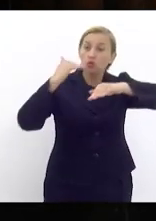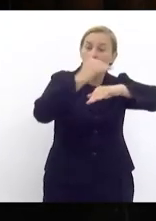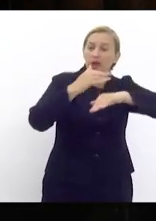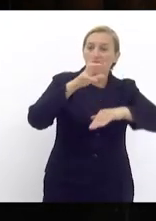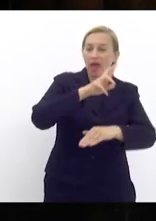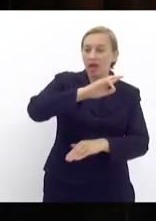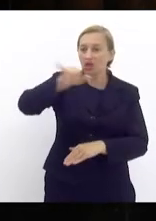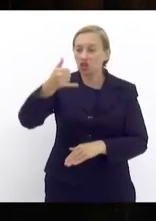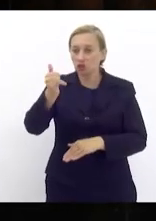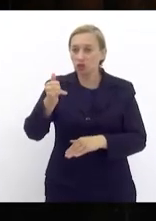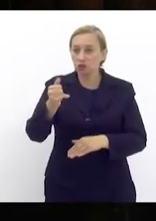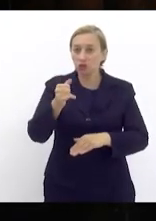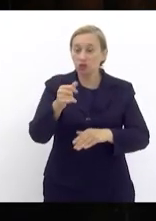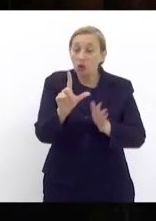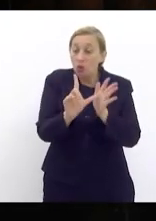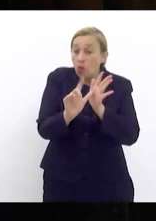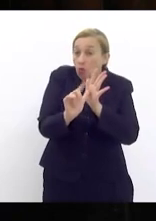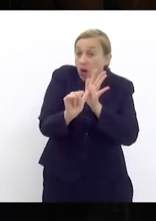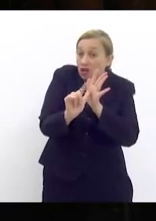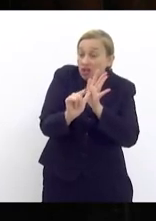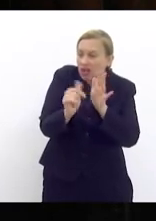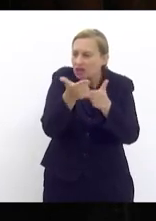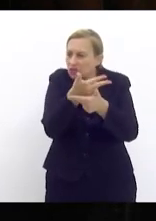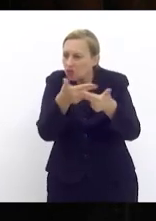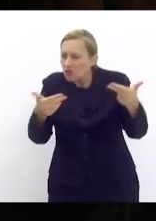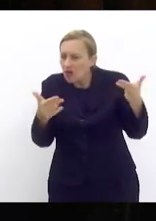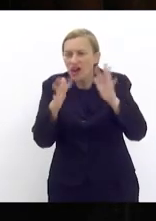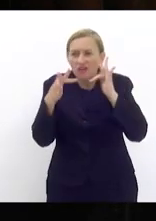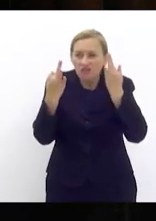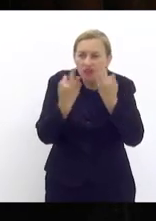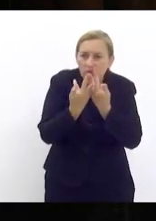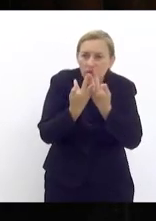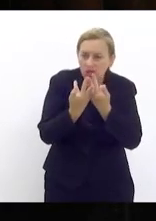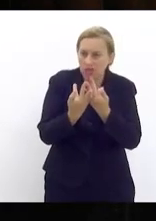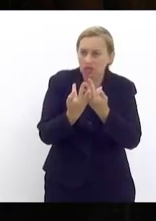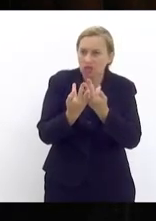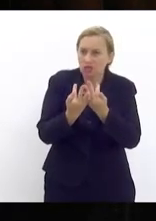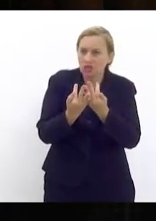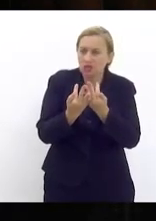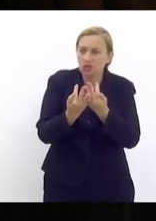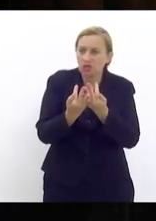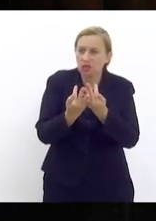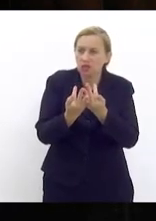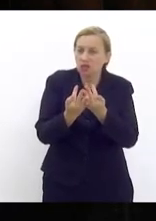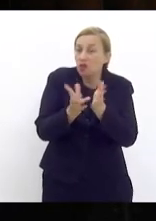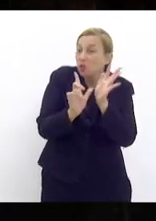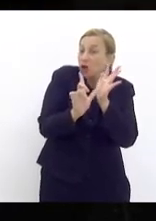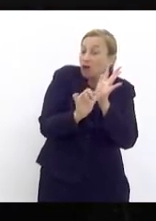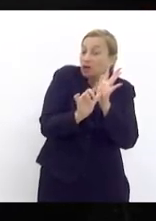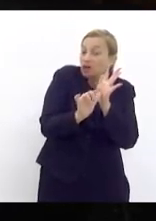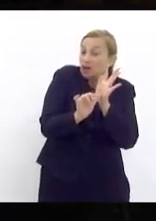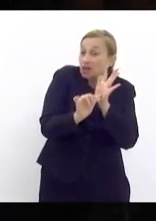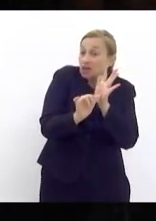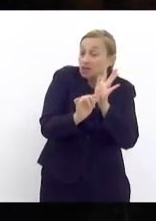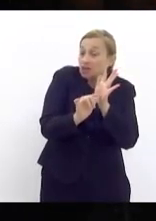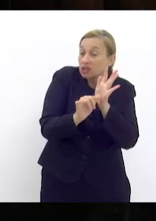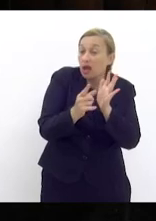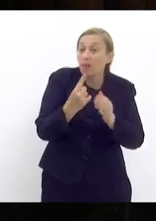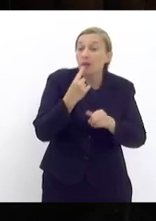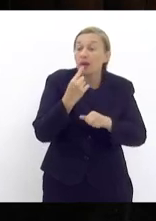atraso com dezenas de milhares de famílias beneficiárias do Supera RJ, que estão próximas da